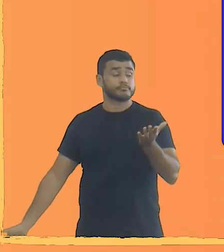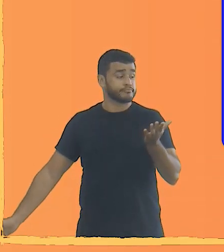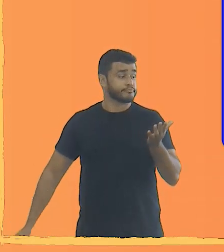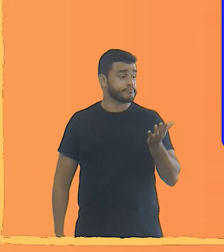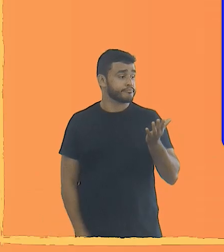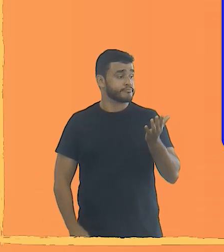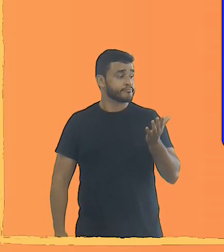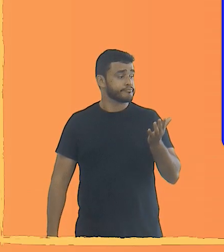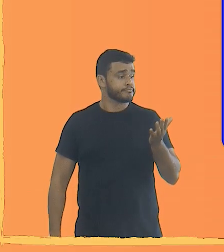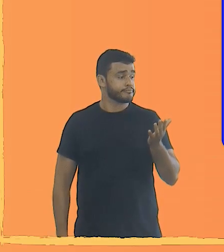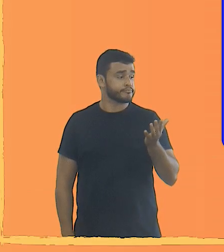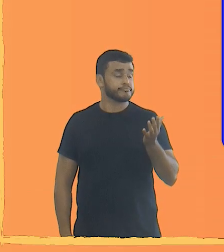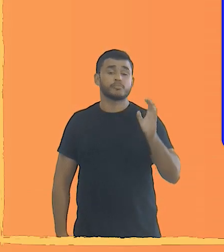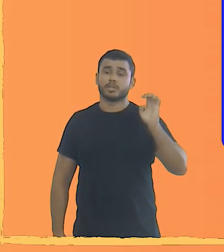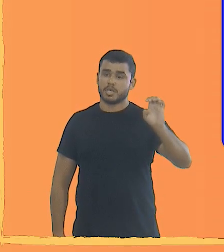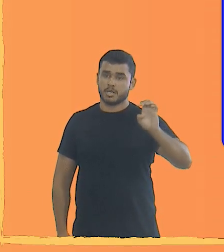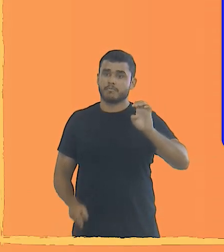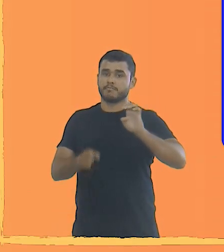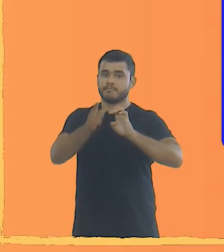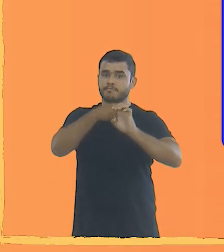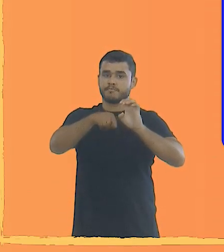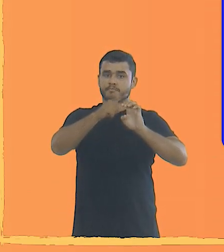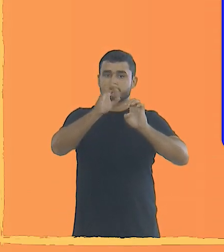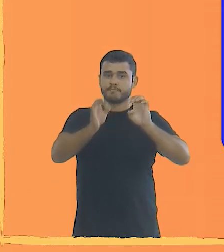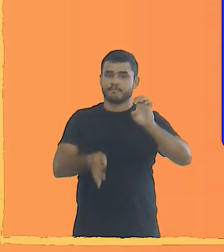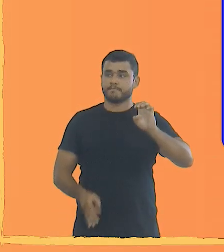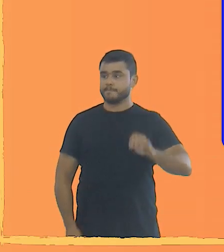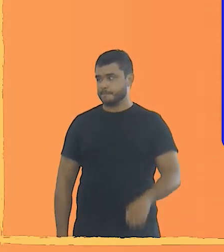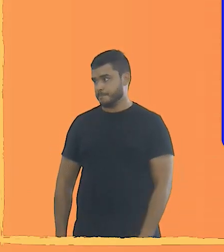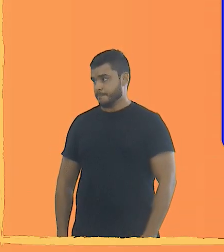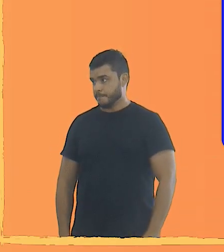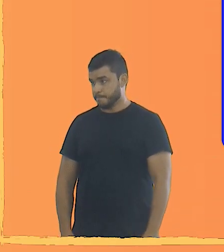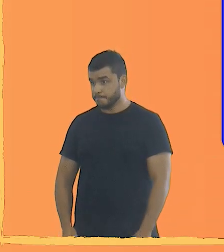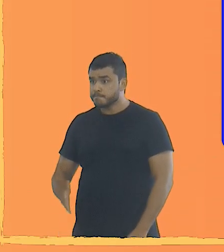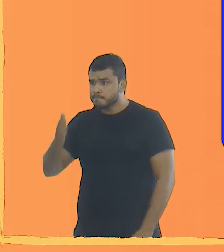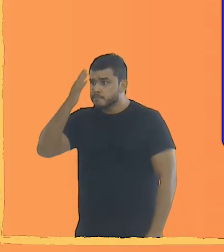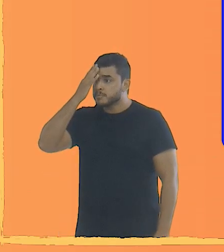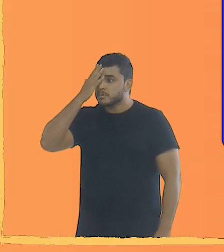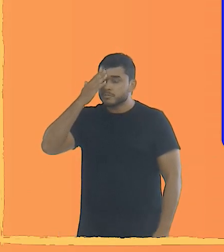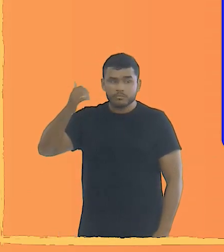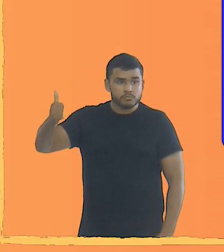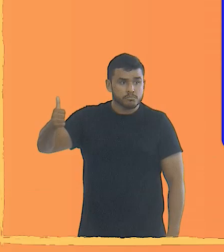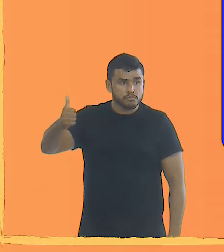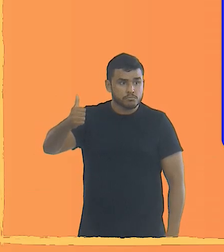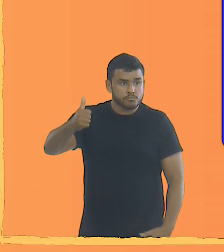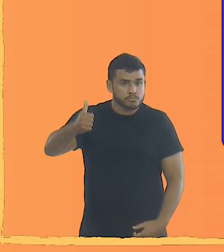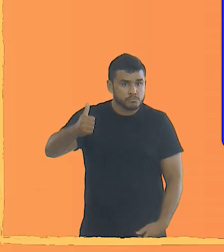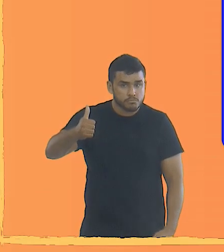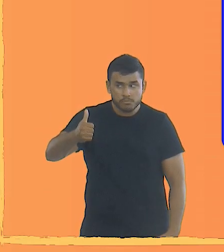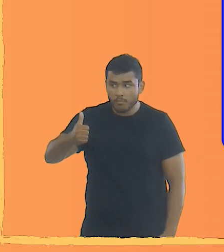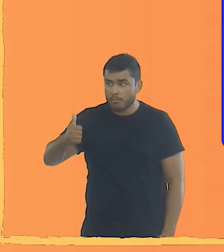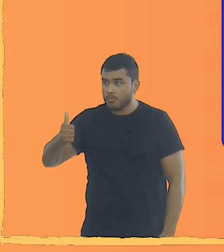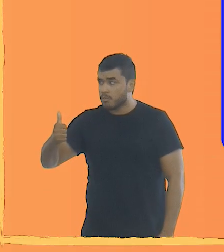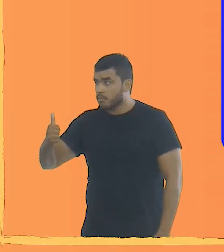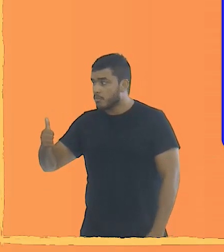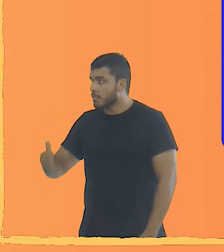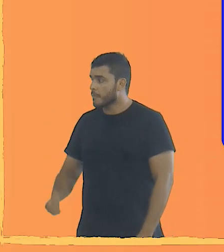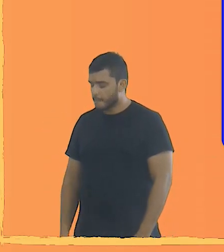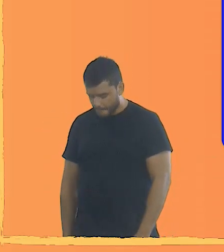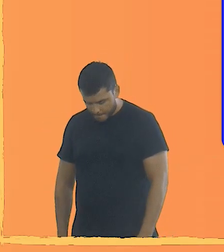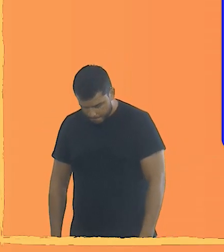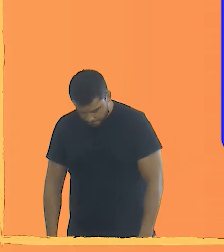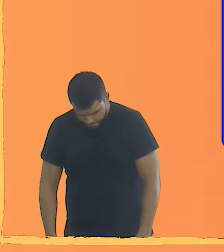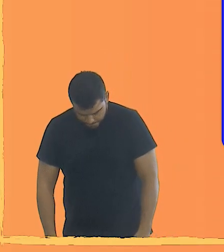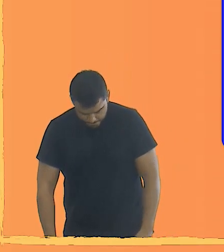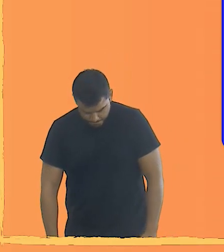item tem 181. Item é. Galera, para essa, show? Entenderam? Vamos mais